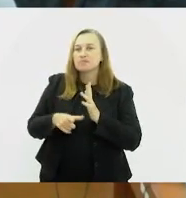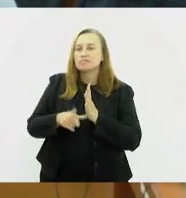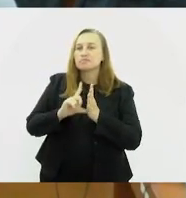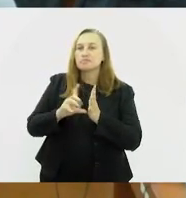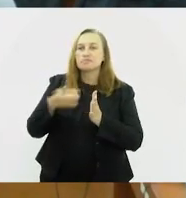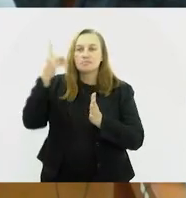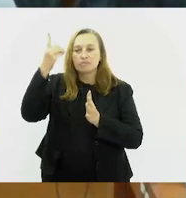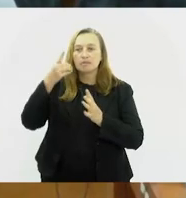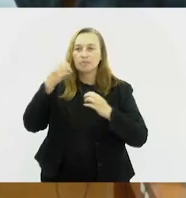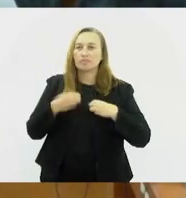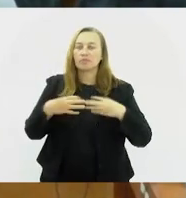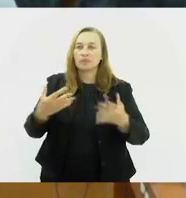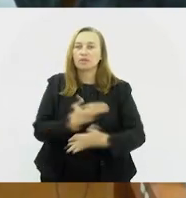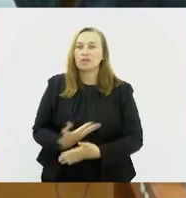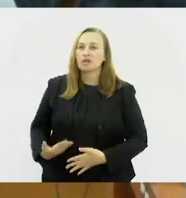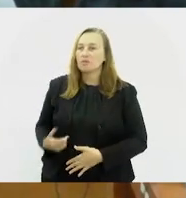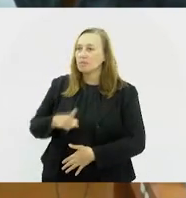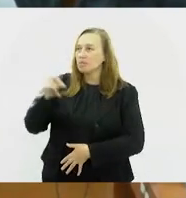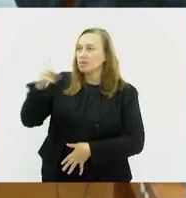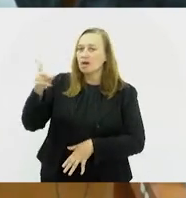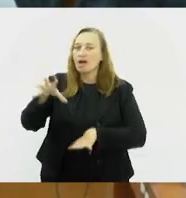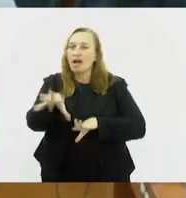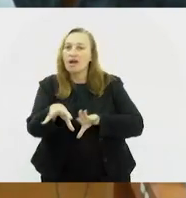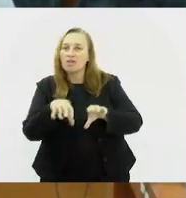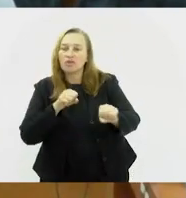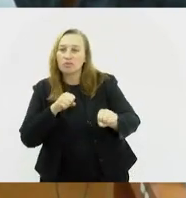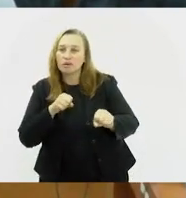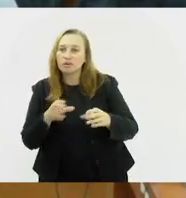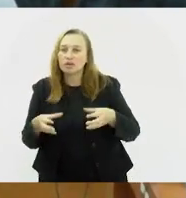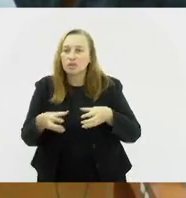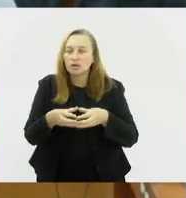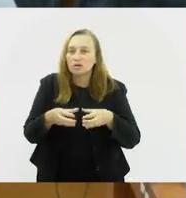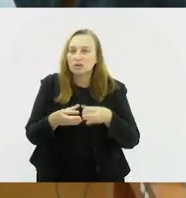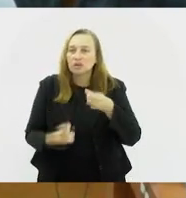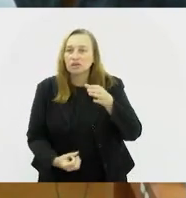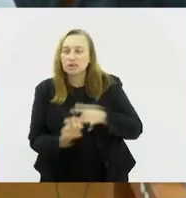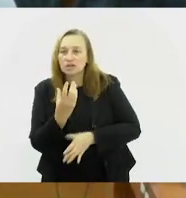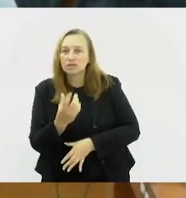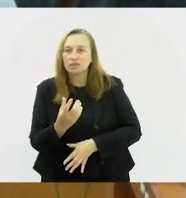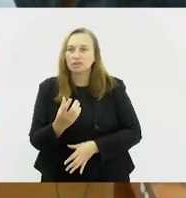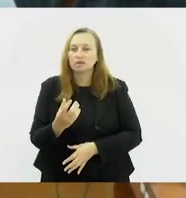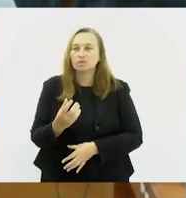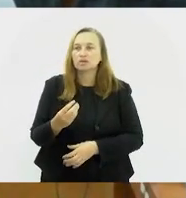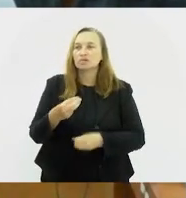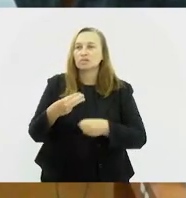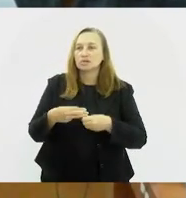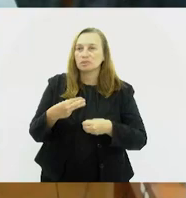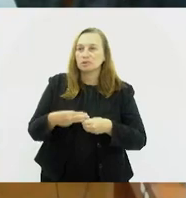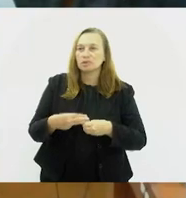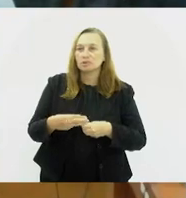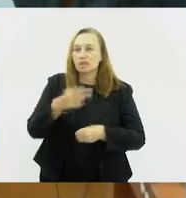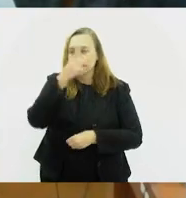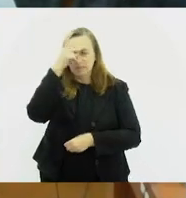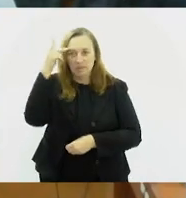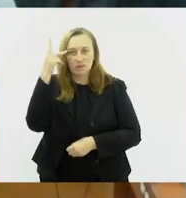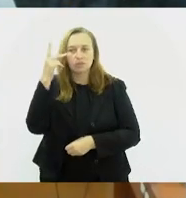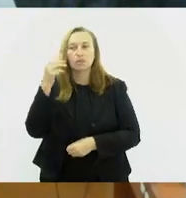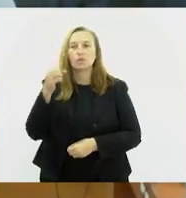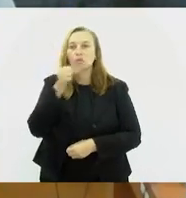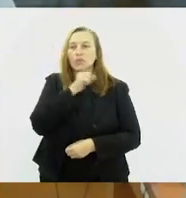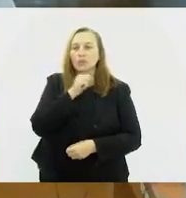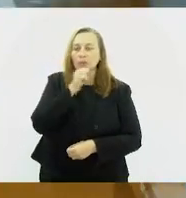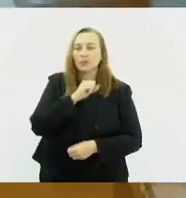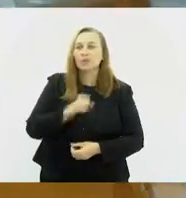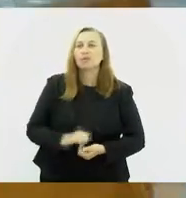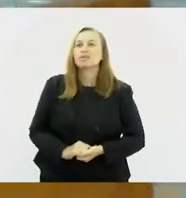lá, que é a formação da Comissão da Pessoa Idosa, Comissão Municipal, tem que dar o nome inteiro, né? Comissão Municipal da